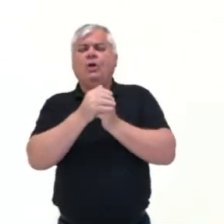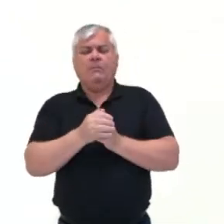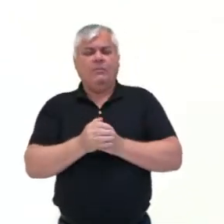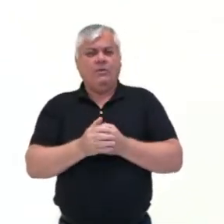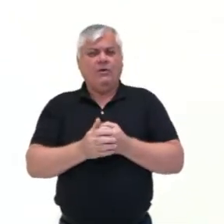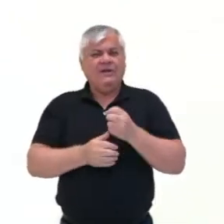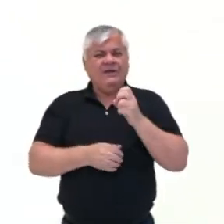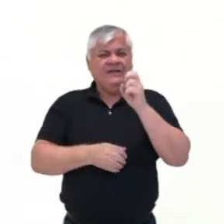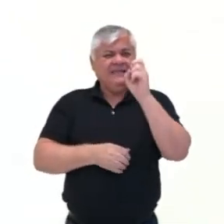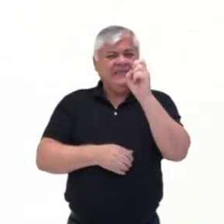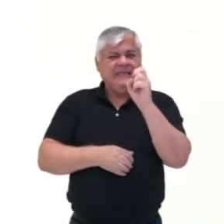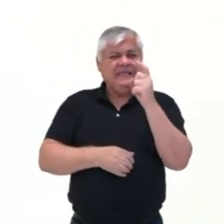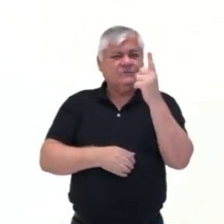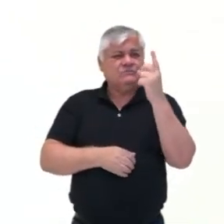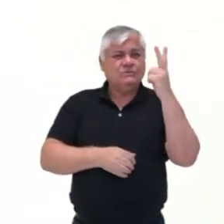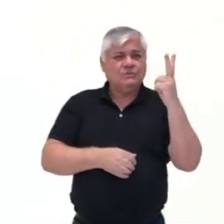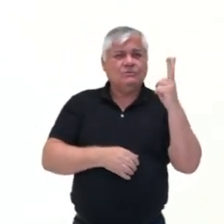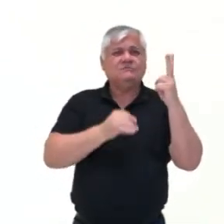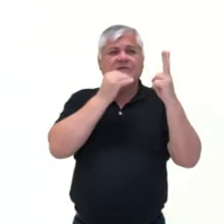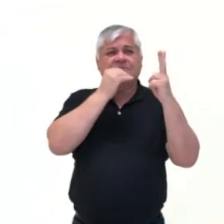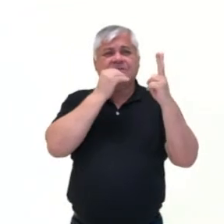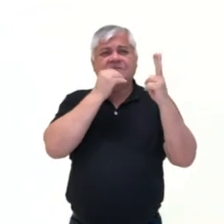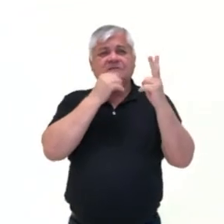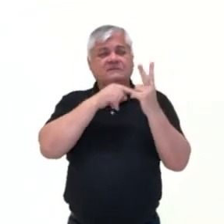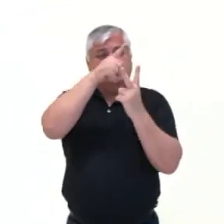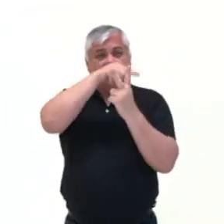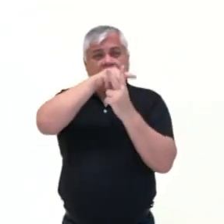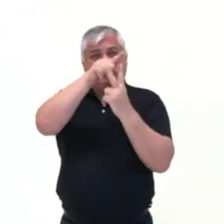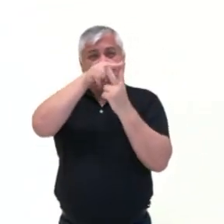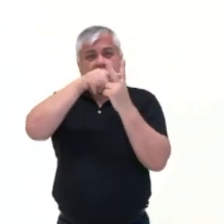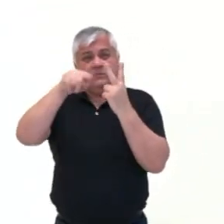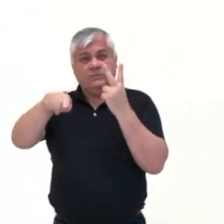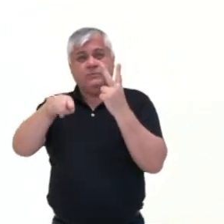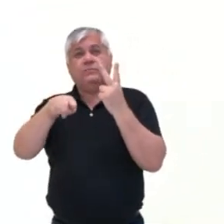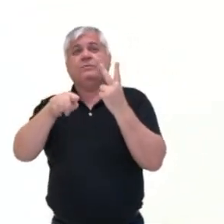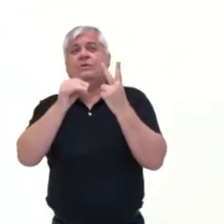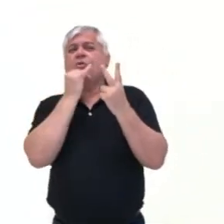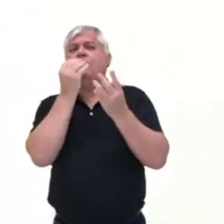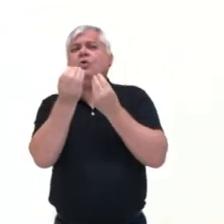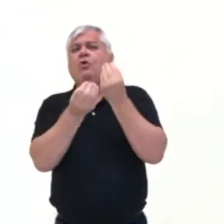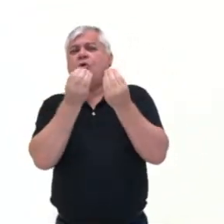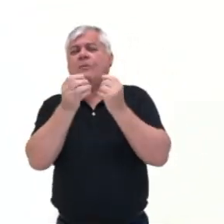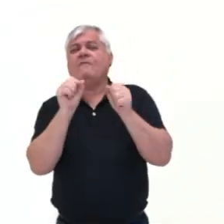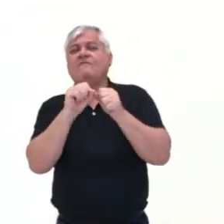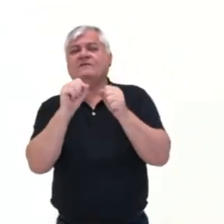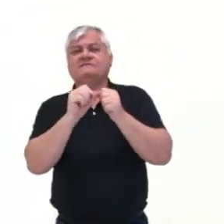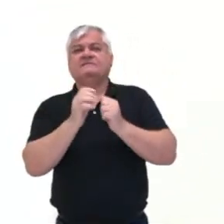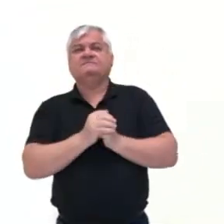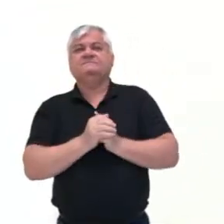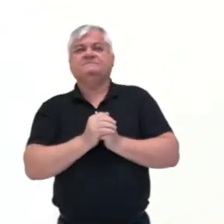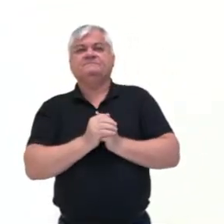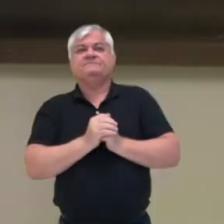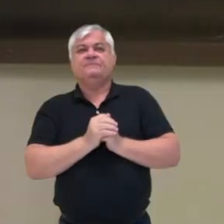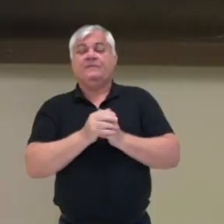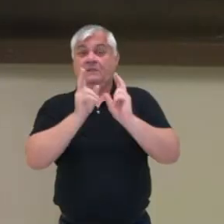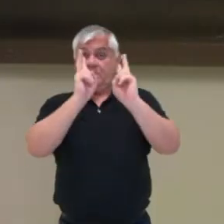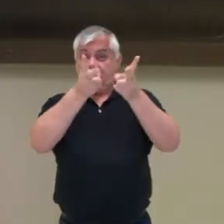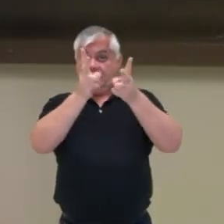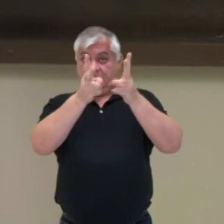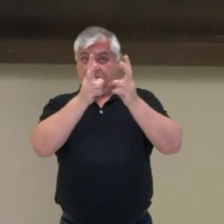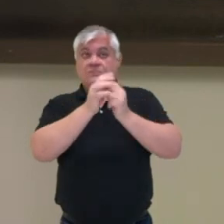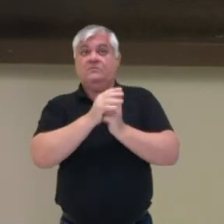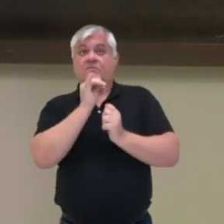reescrever? Agrupando, pessoal, ó, raiz quarta de 512. Vamos reescrever isso daqui. Permaneceu o